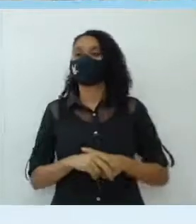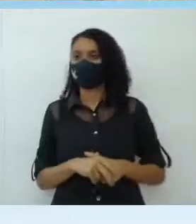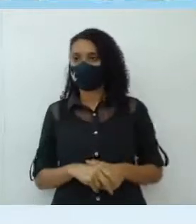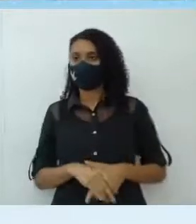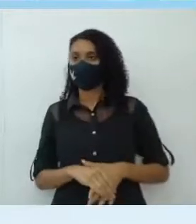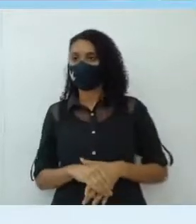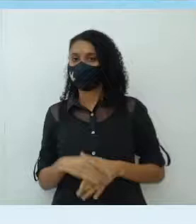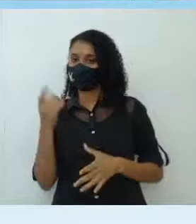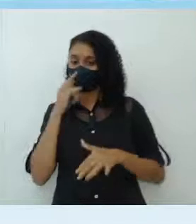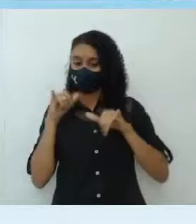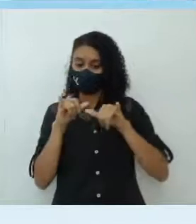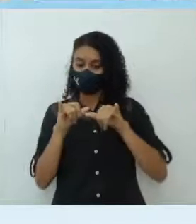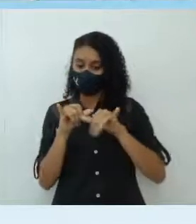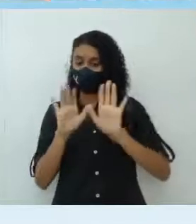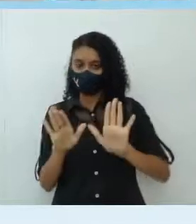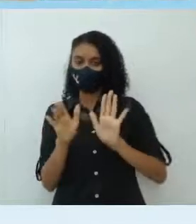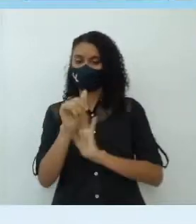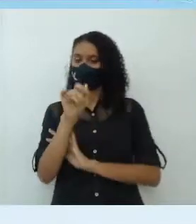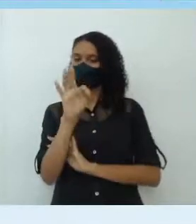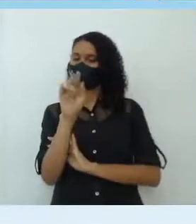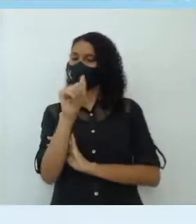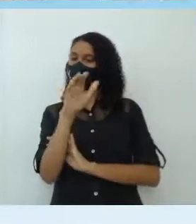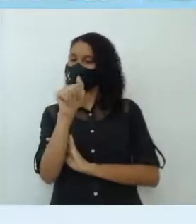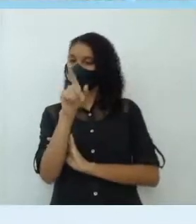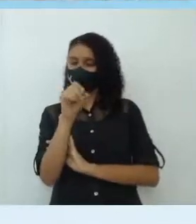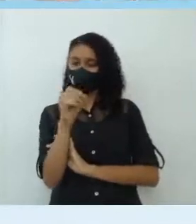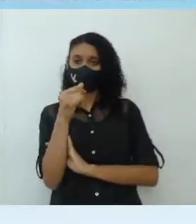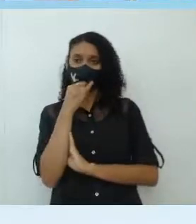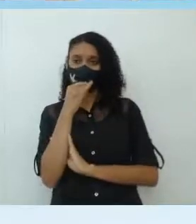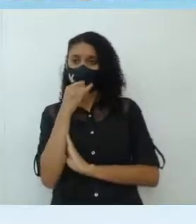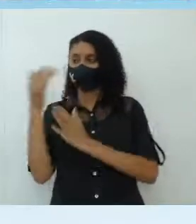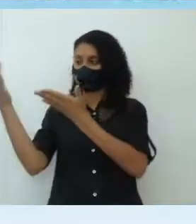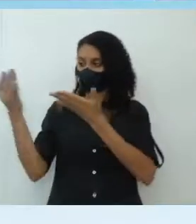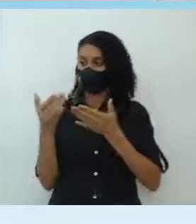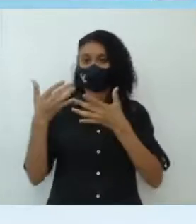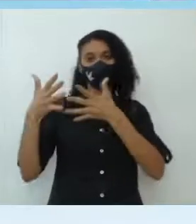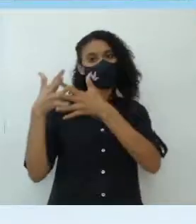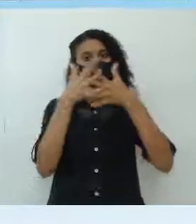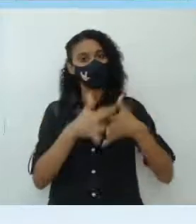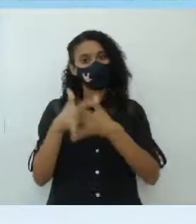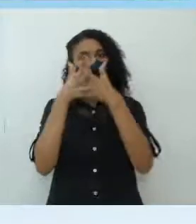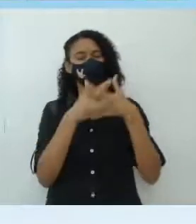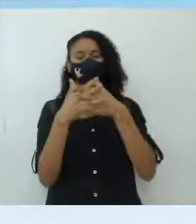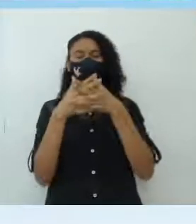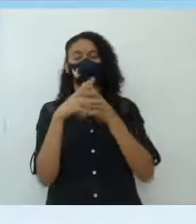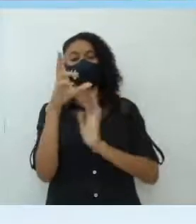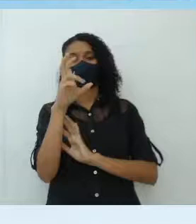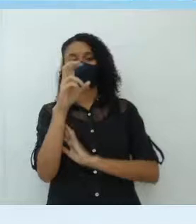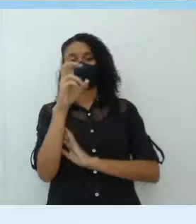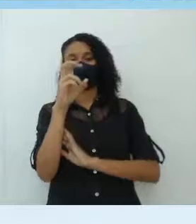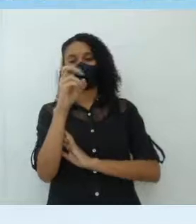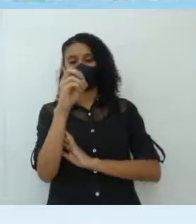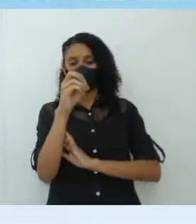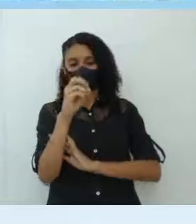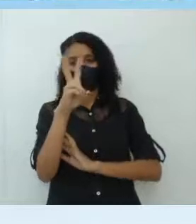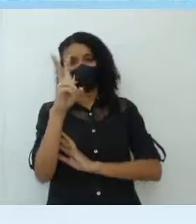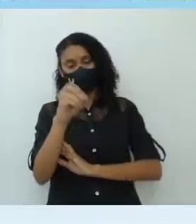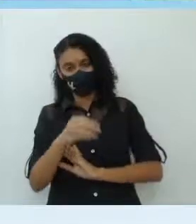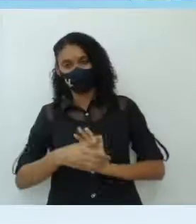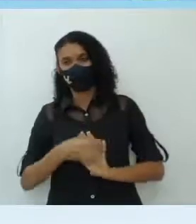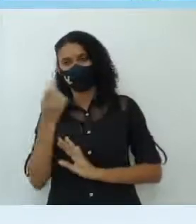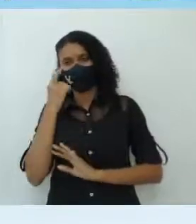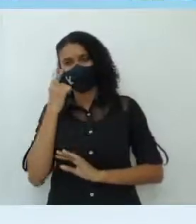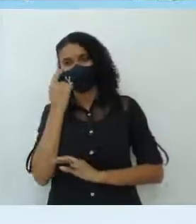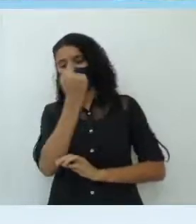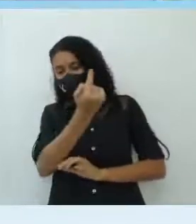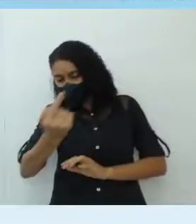rede de atacado, por exemplo, recebendo uma carga de ovos. Imagina se a pessoa que está recebendo vai contar ovo